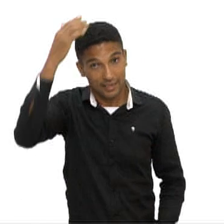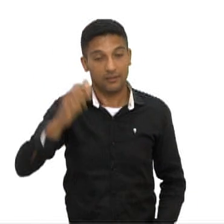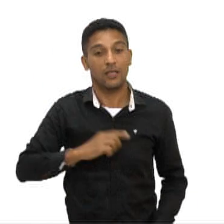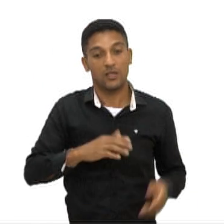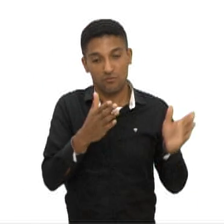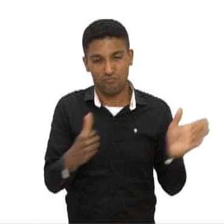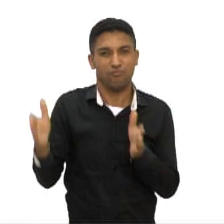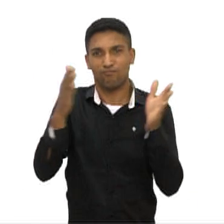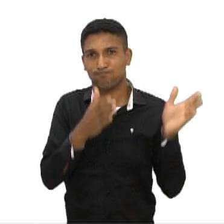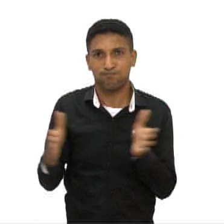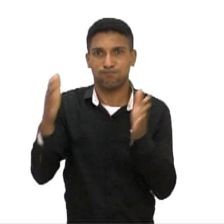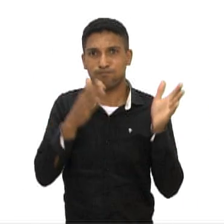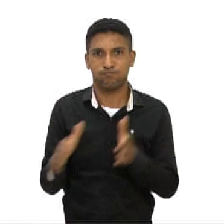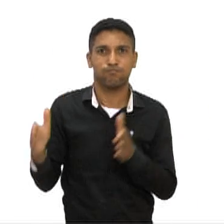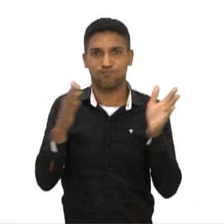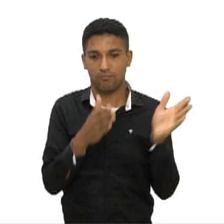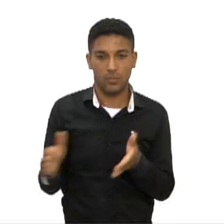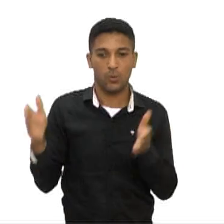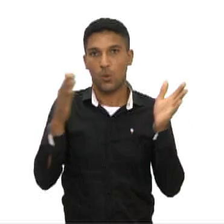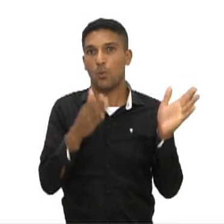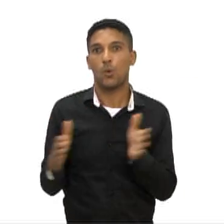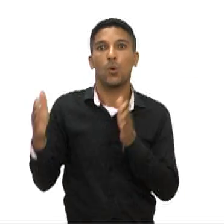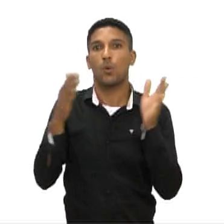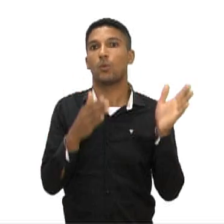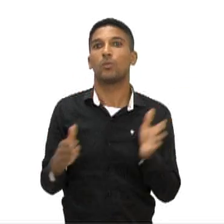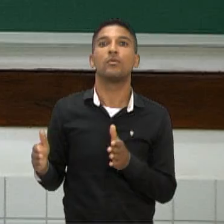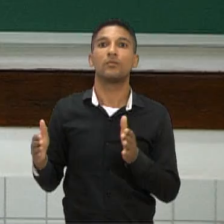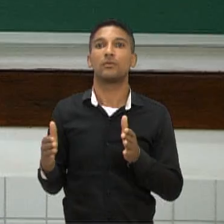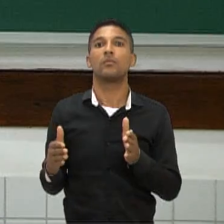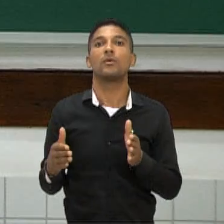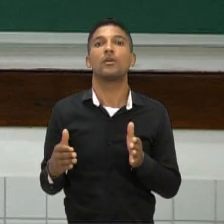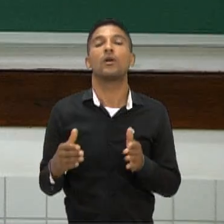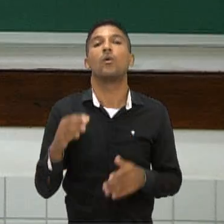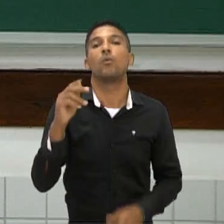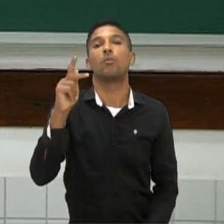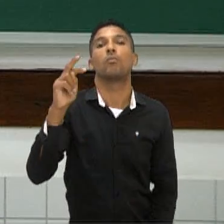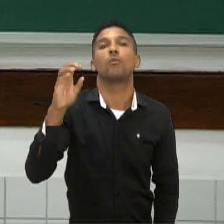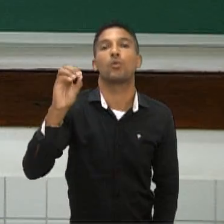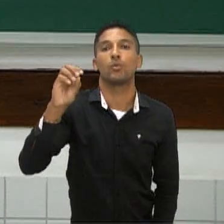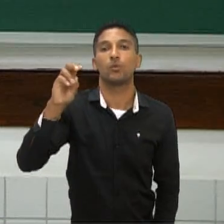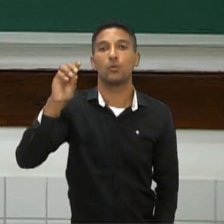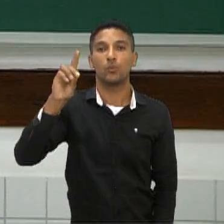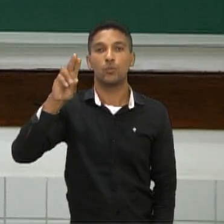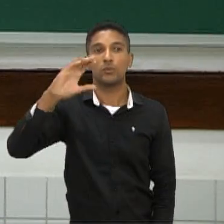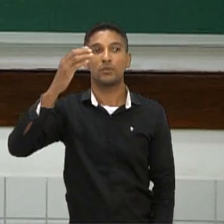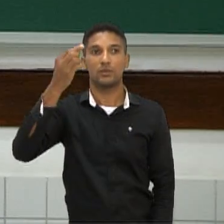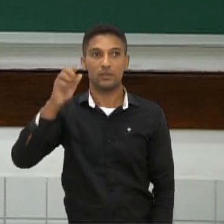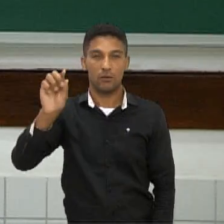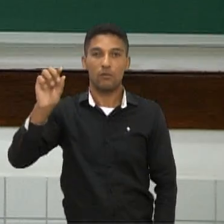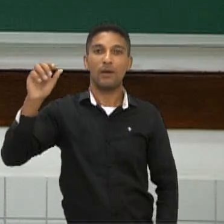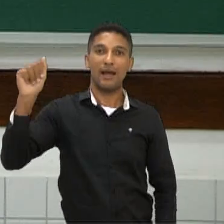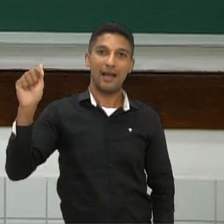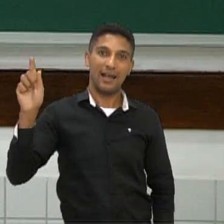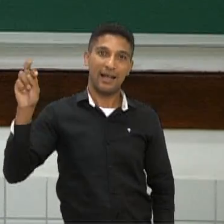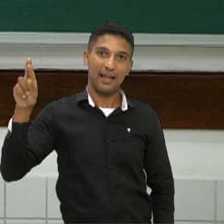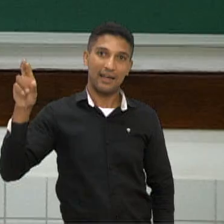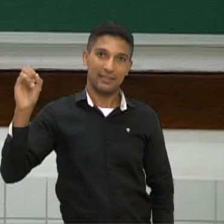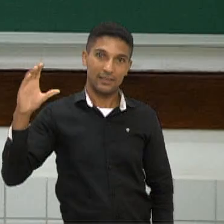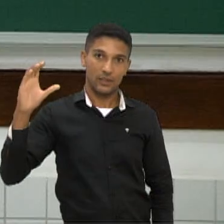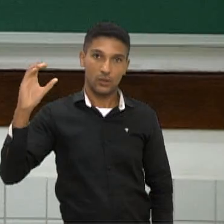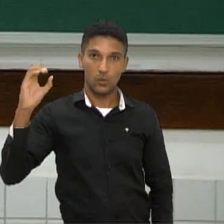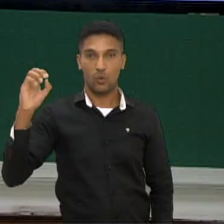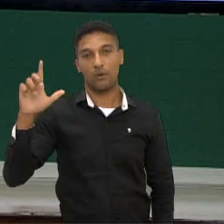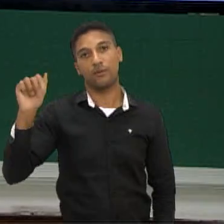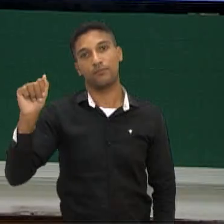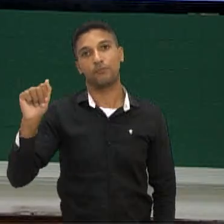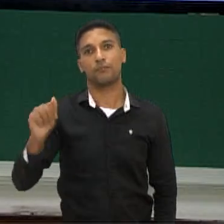produtor agrícola para consumo interno e para exportação. Os principais